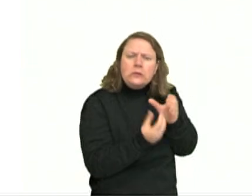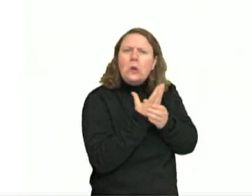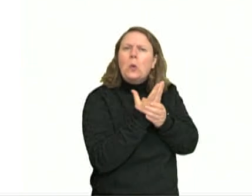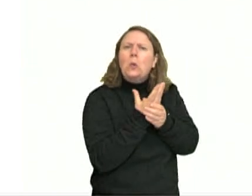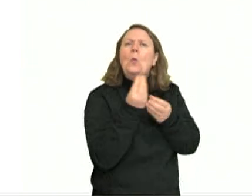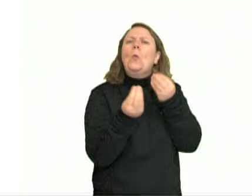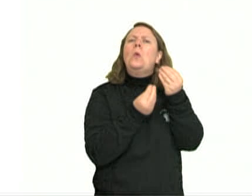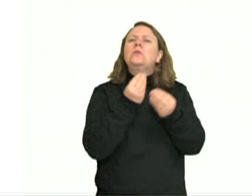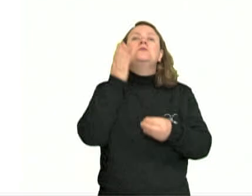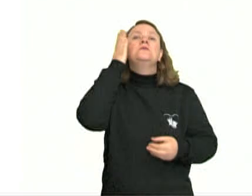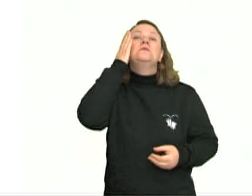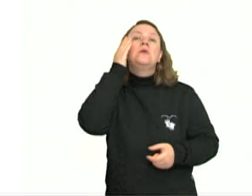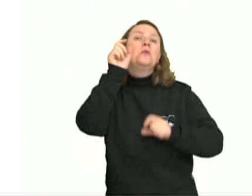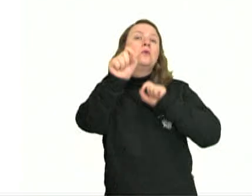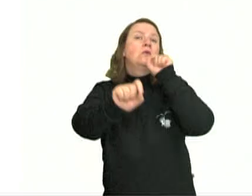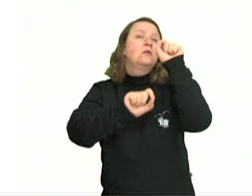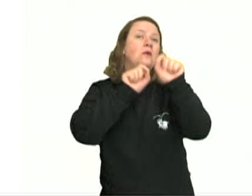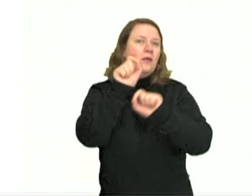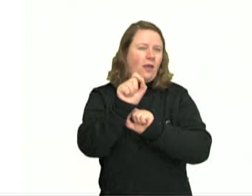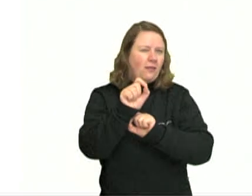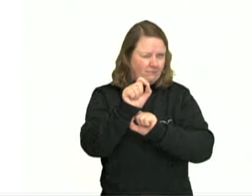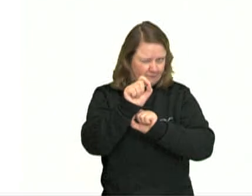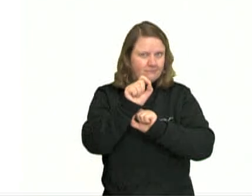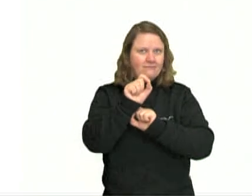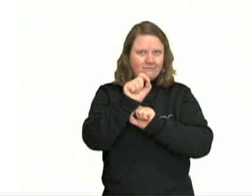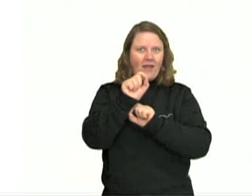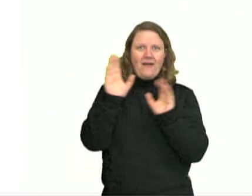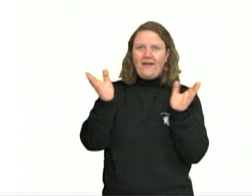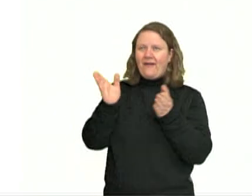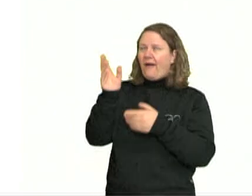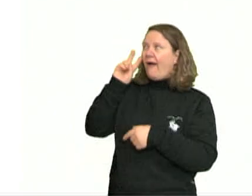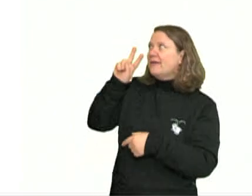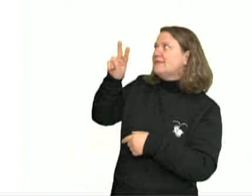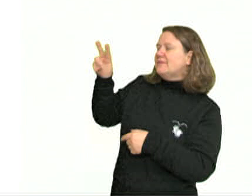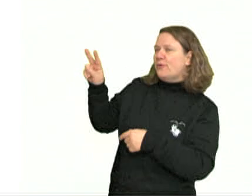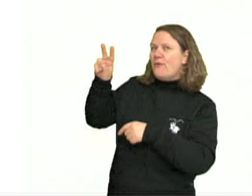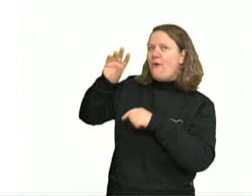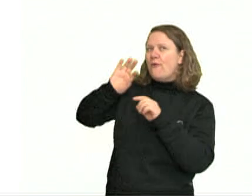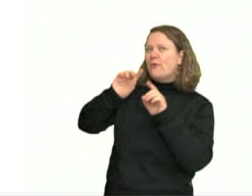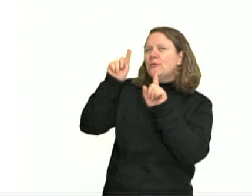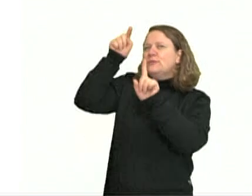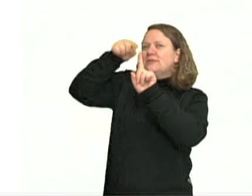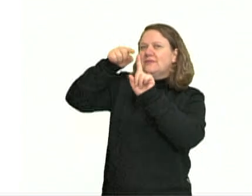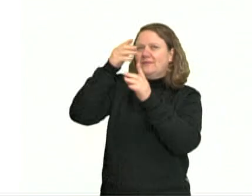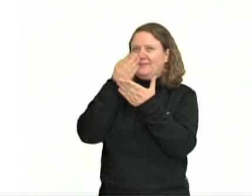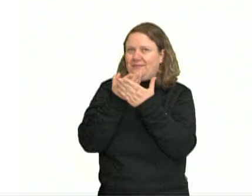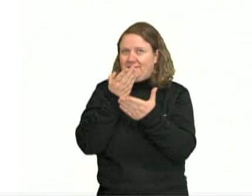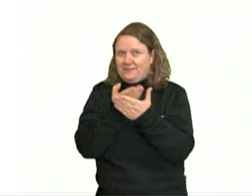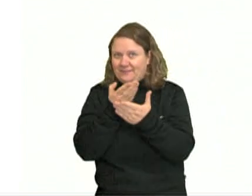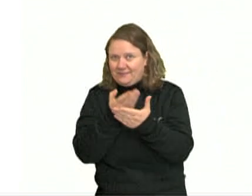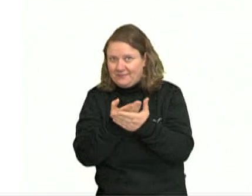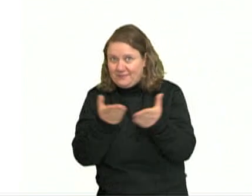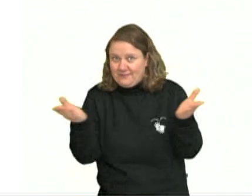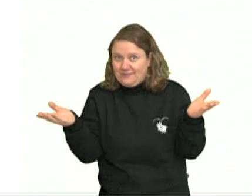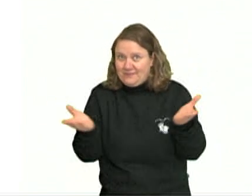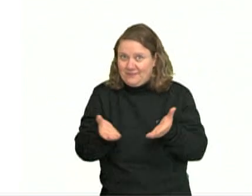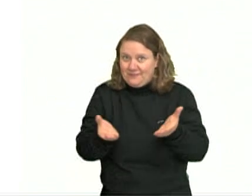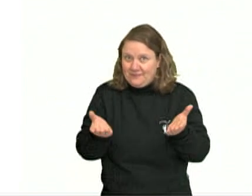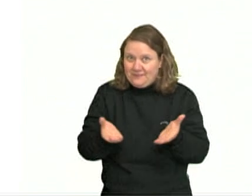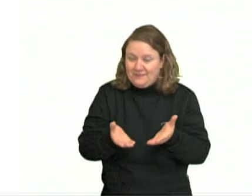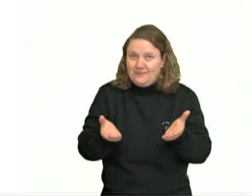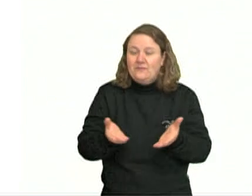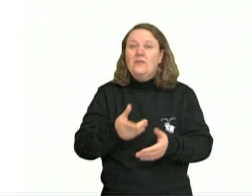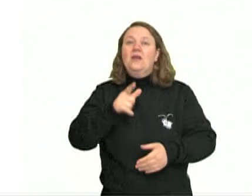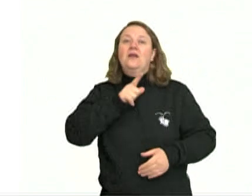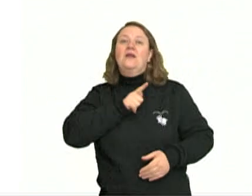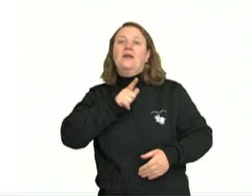sabe sobre isso? Então vamos ver um pouquinho aqui no nosso objetivo da aula. Então o objetivo da nossa aula hoje